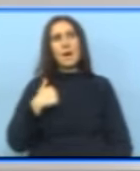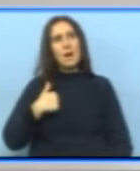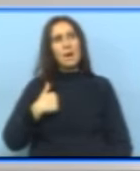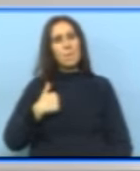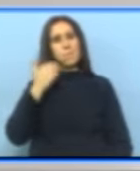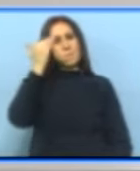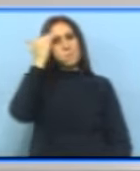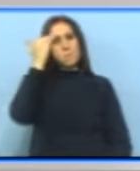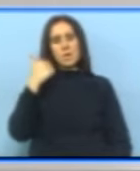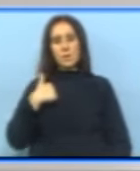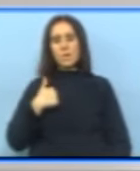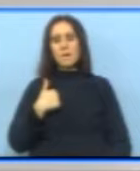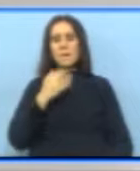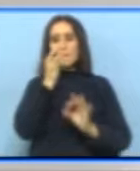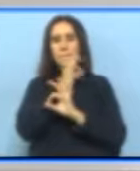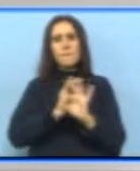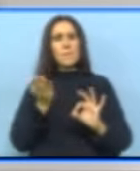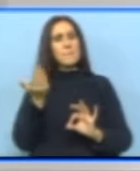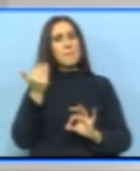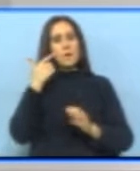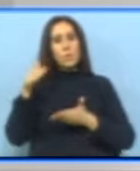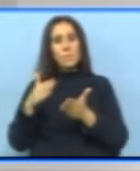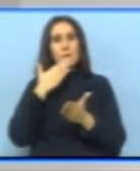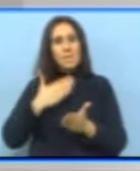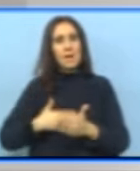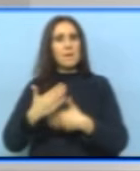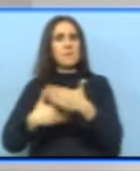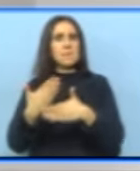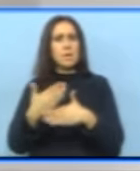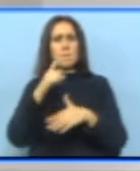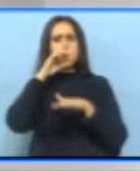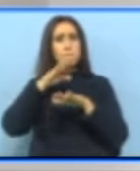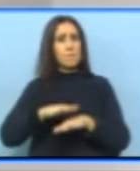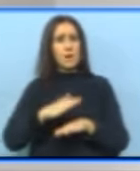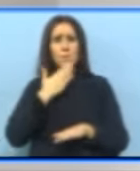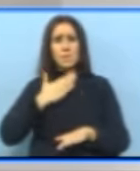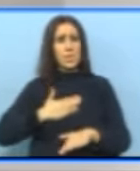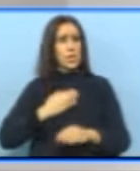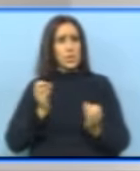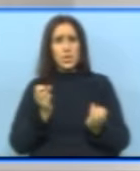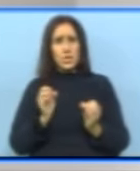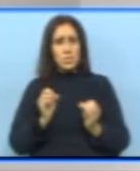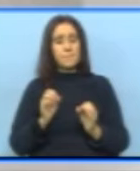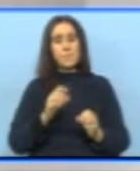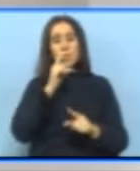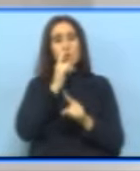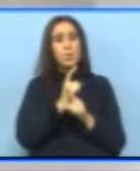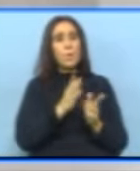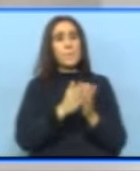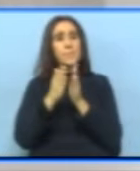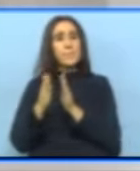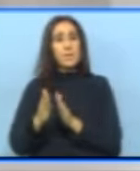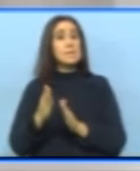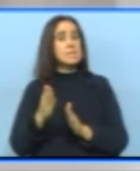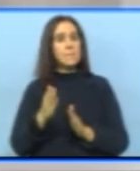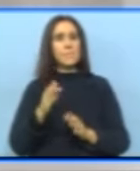nossa imperfeição até neste caminho que faz avançar e não que faz ficar parado. E ao mesmo tempo essa referência a Deus é